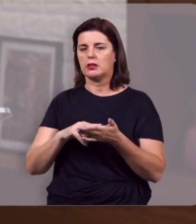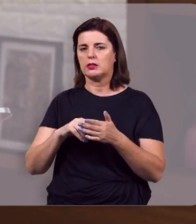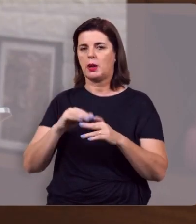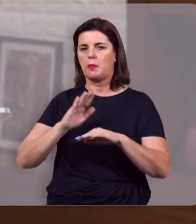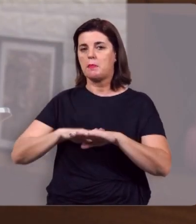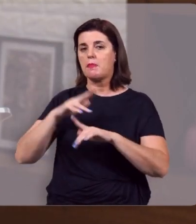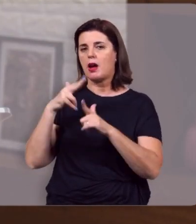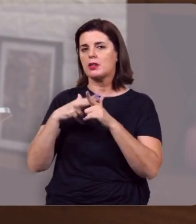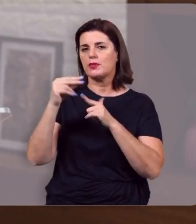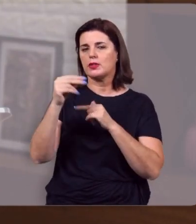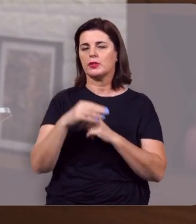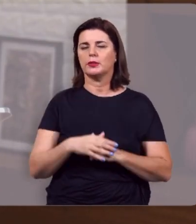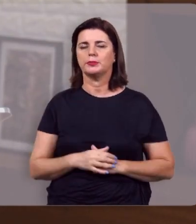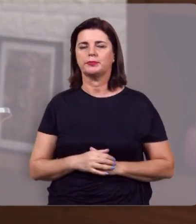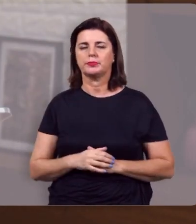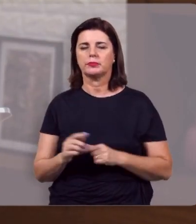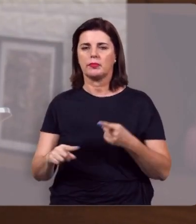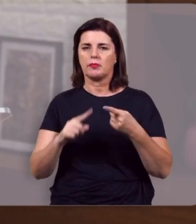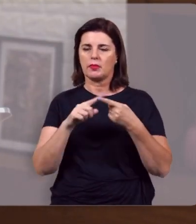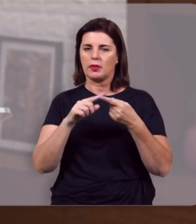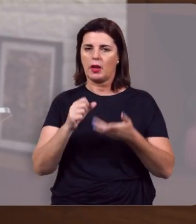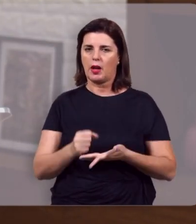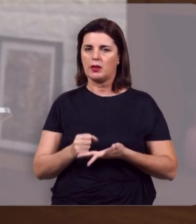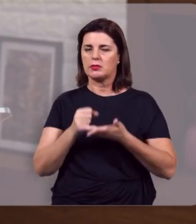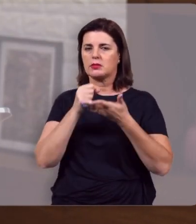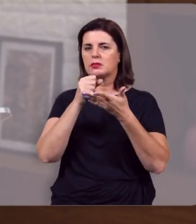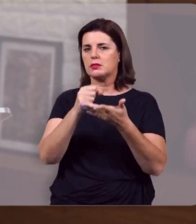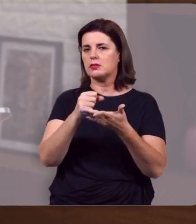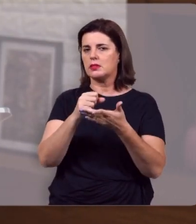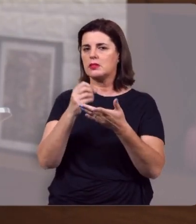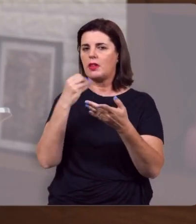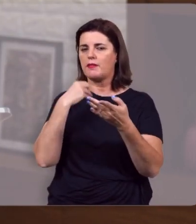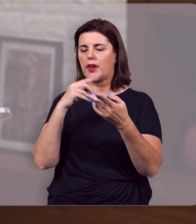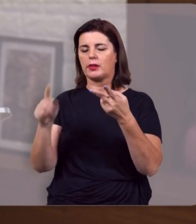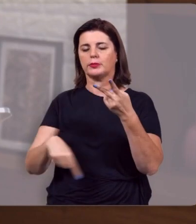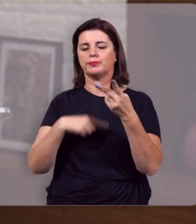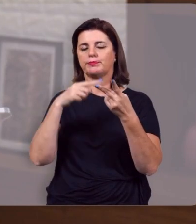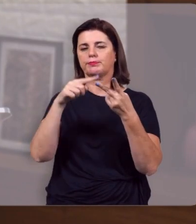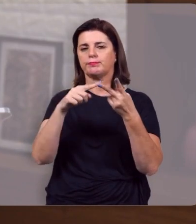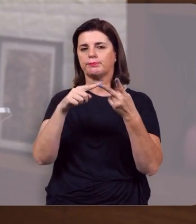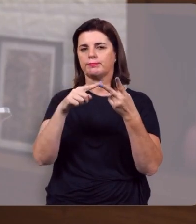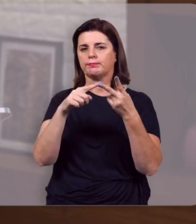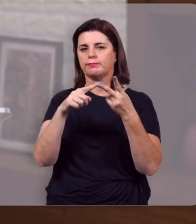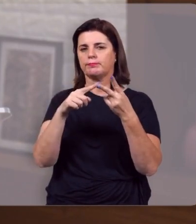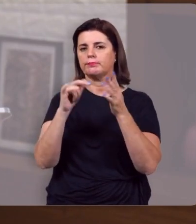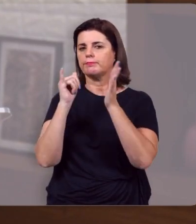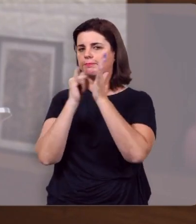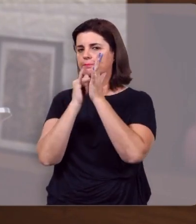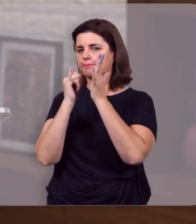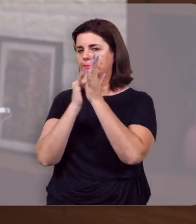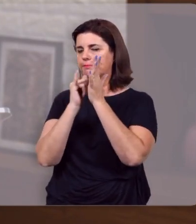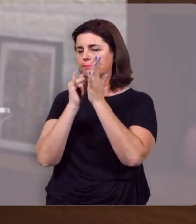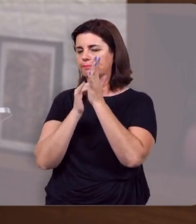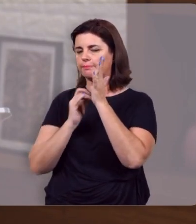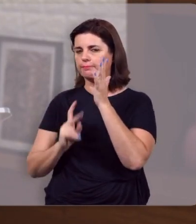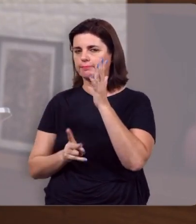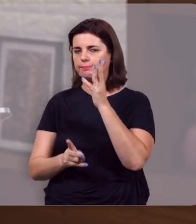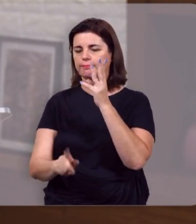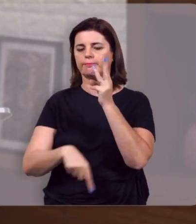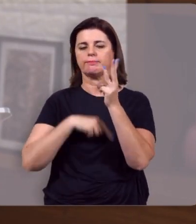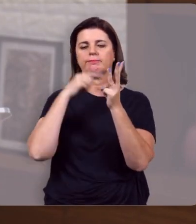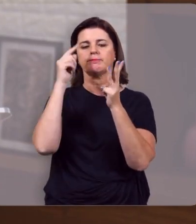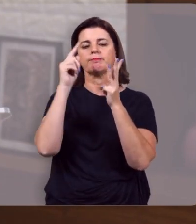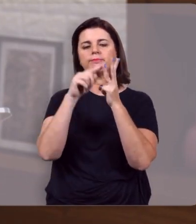somos mais do que vencedores. Primeira, assistência na fraqueza. Segundo,